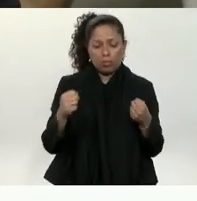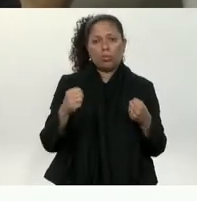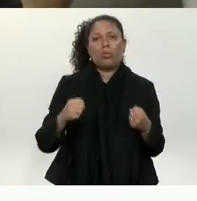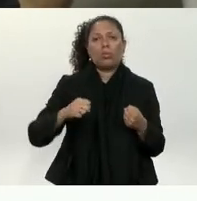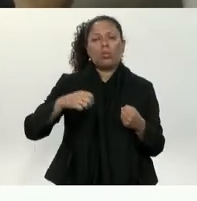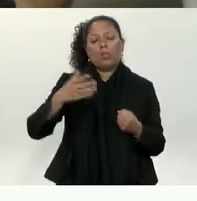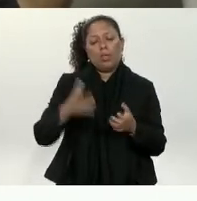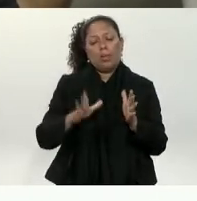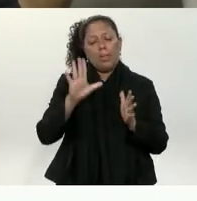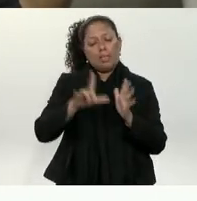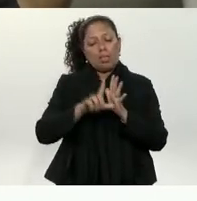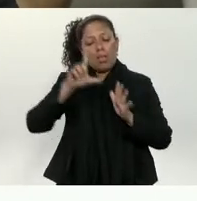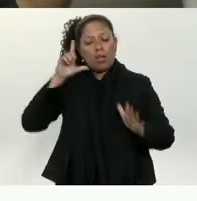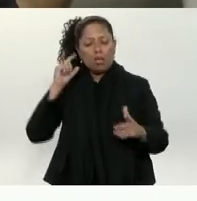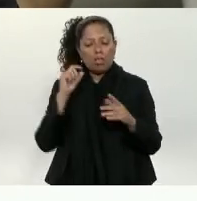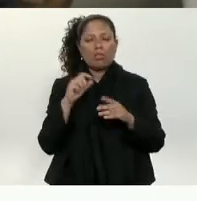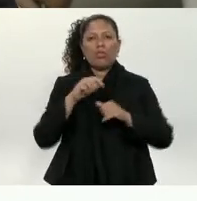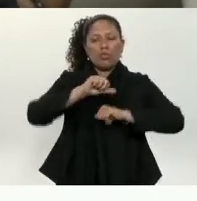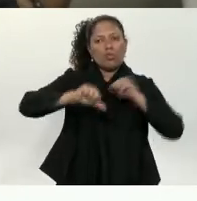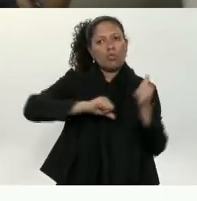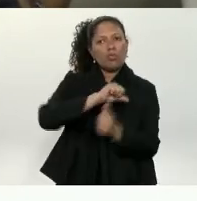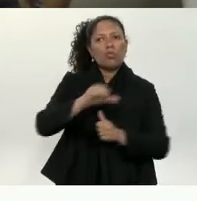nós, antes da quebra da comercialização